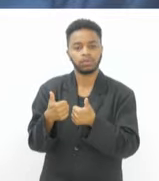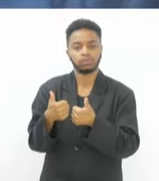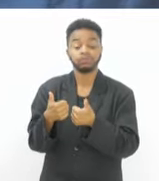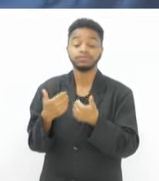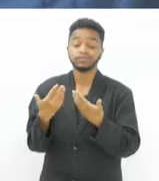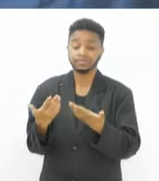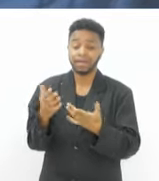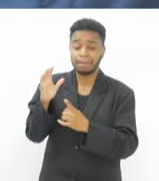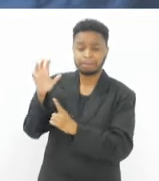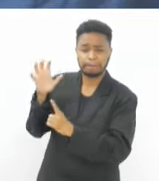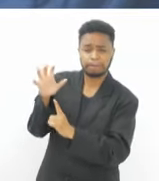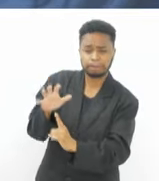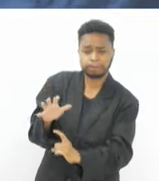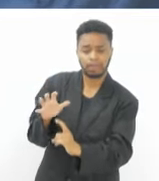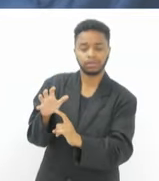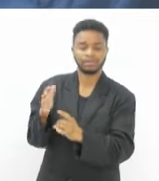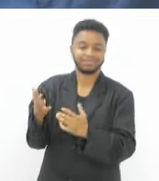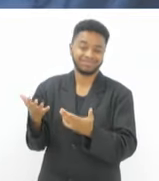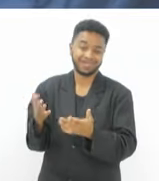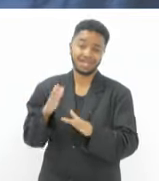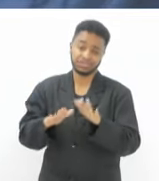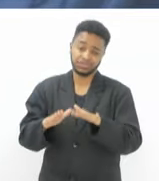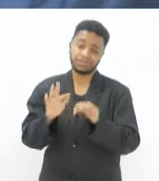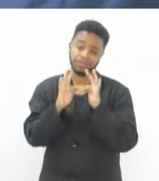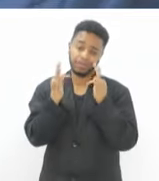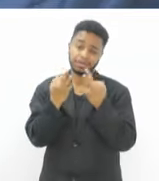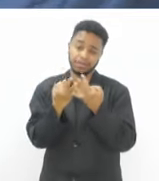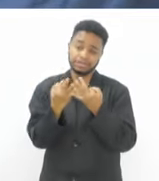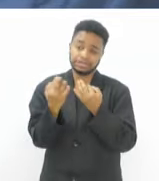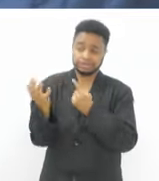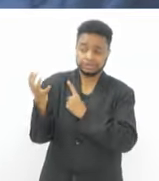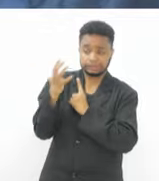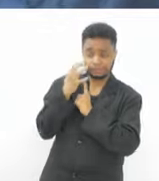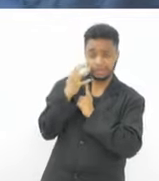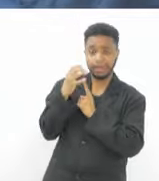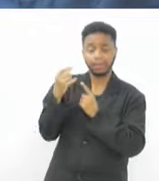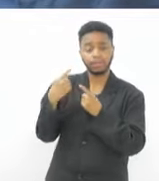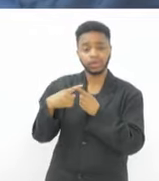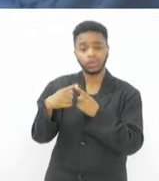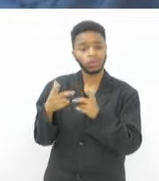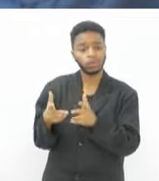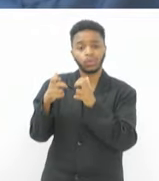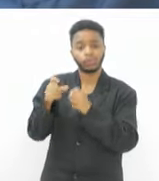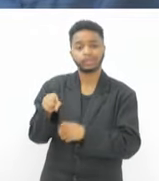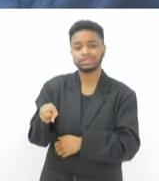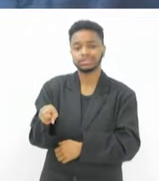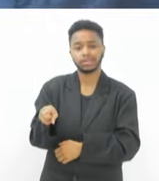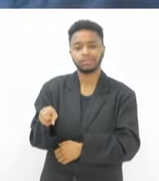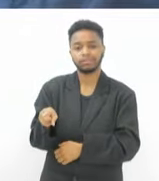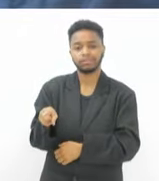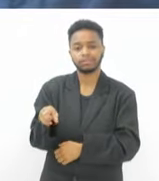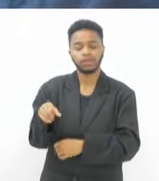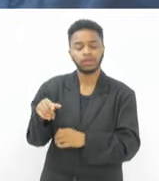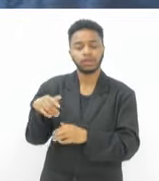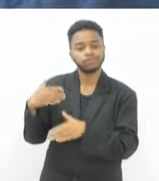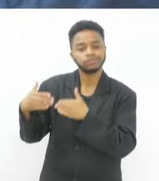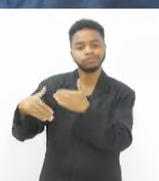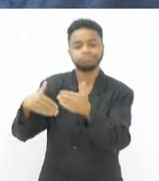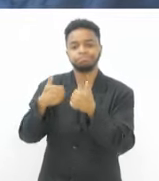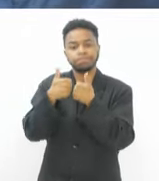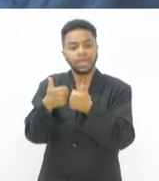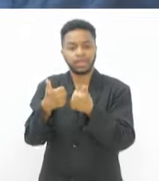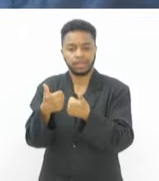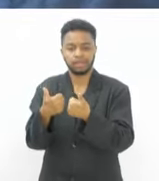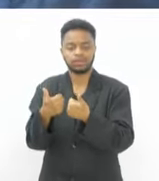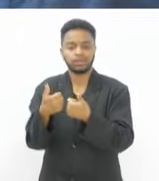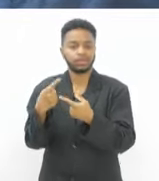aquela pressão que os pais muitas vezes sofrem por não verem o filho alcançar os bons objetivos que